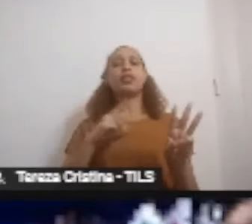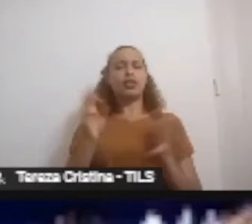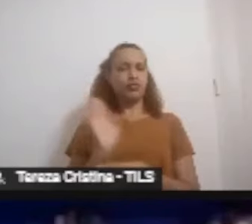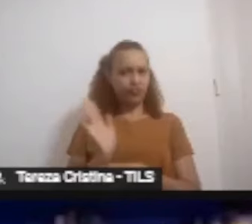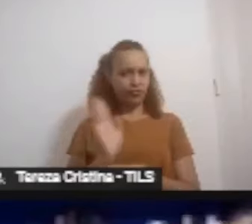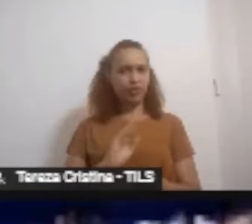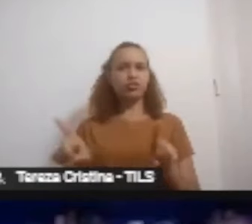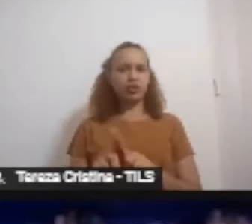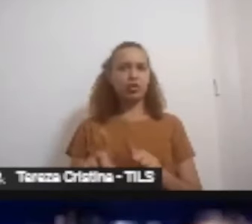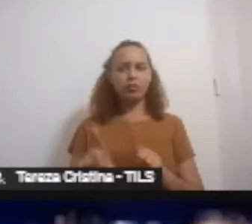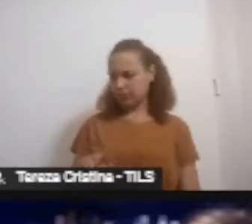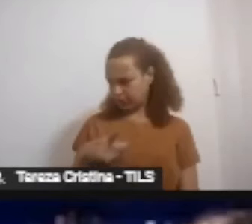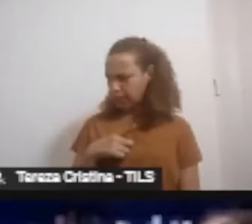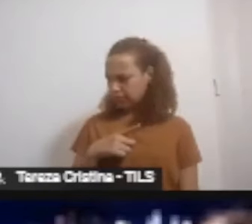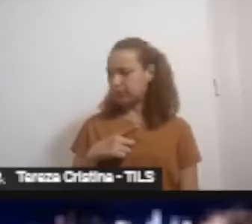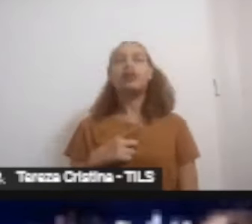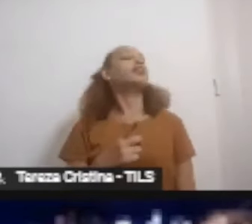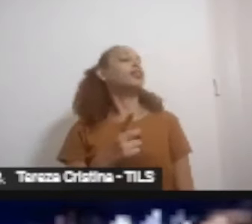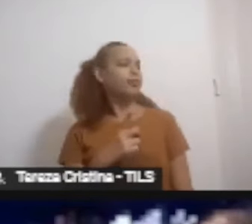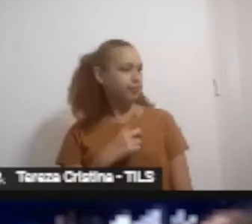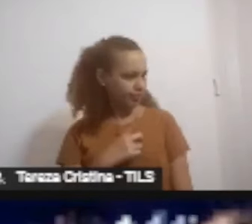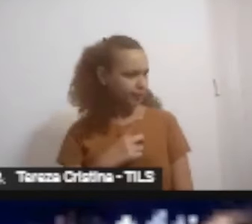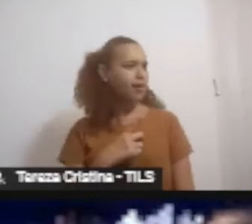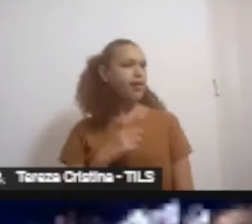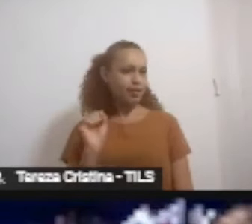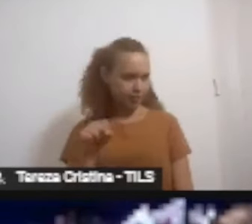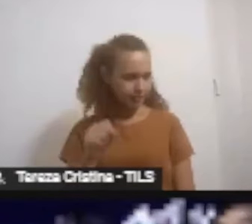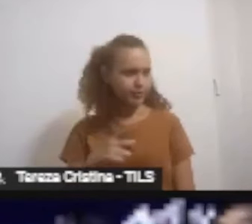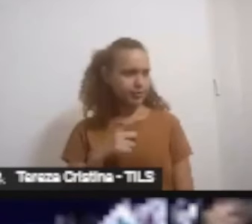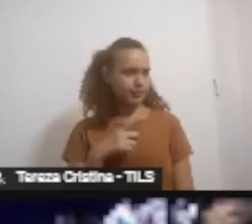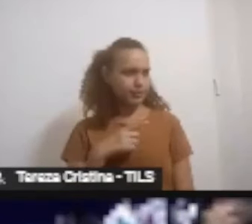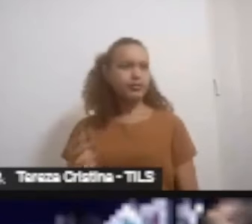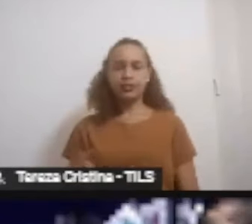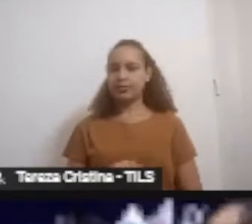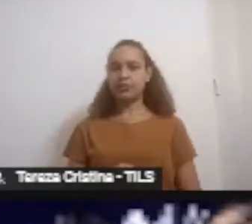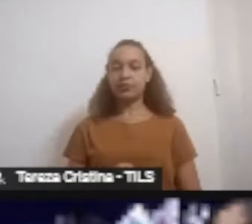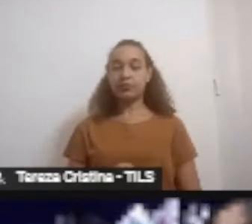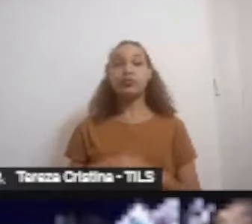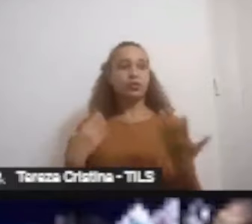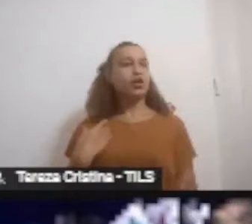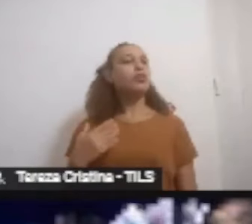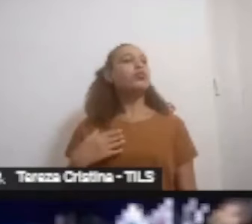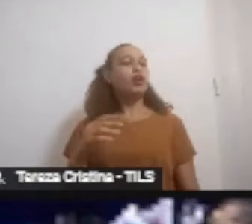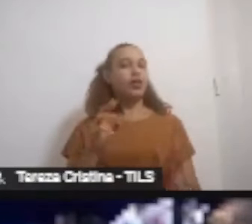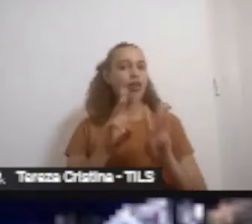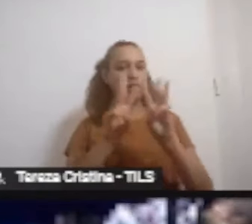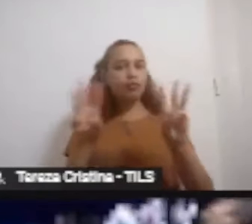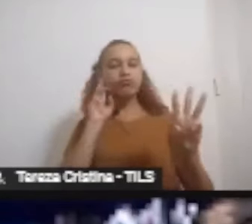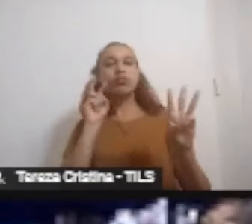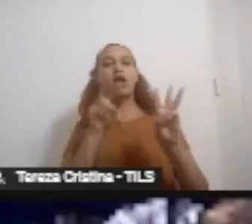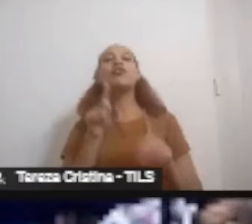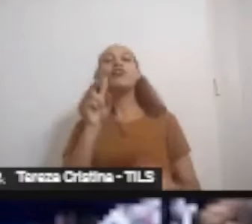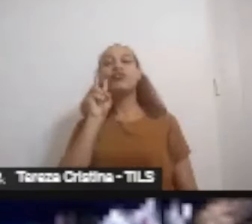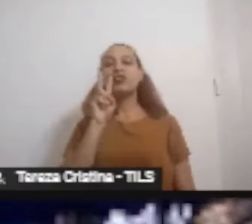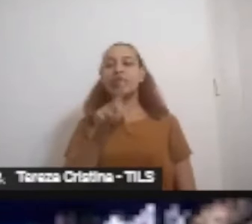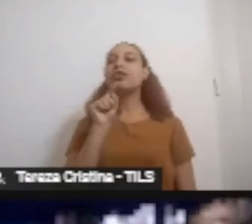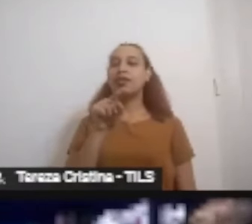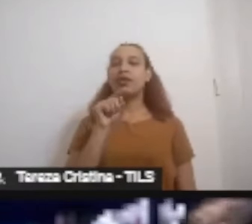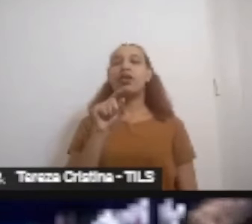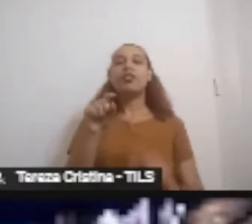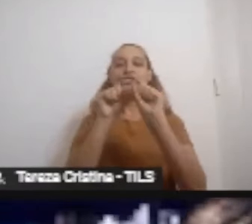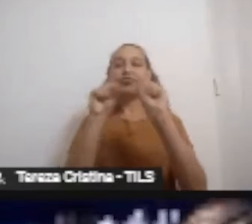um vídeo lá também. Quando a Tem o vídeo pessoa da Samara. Desculpe, termine. entrar lá no banner, vai ver bem grandão, fitinha da proteção, lá